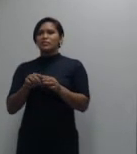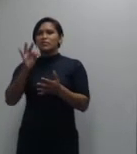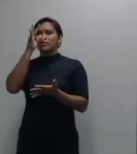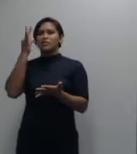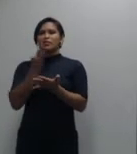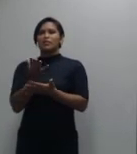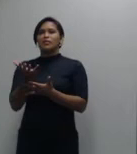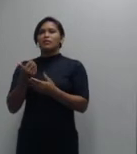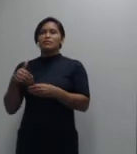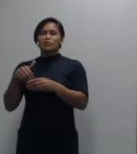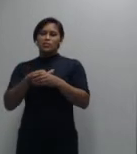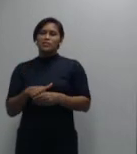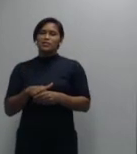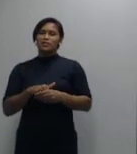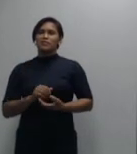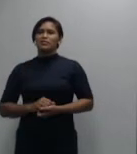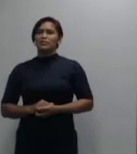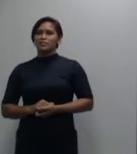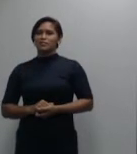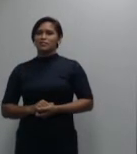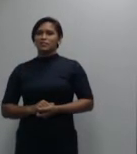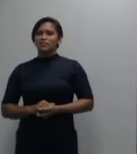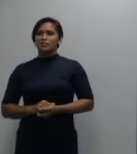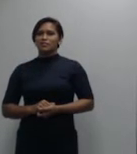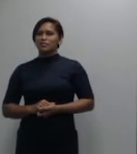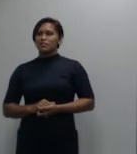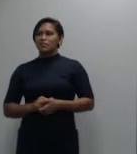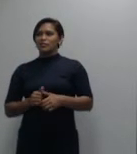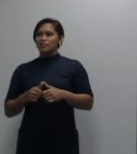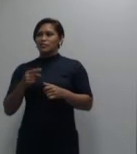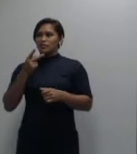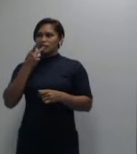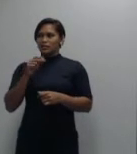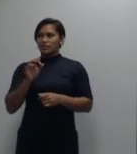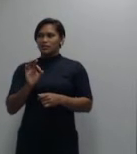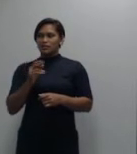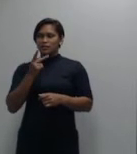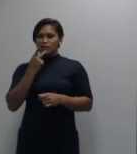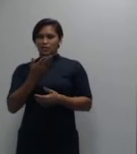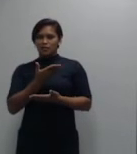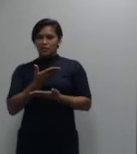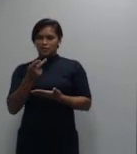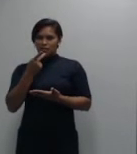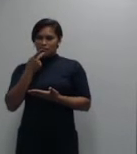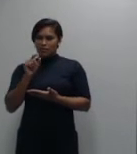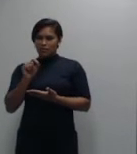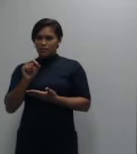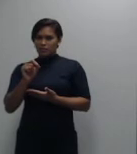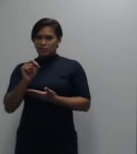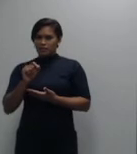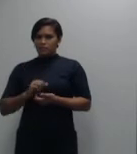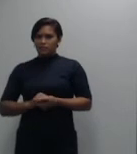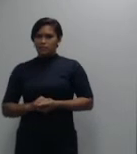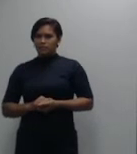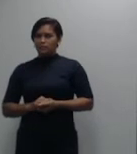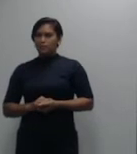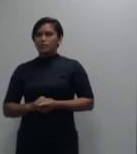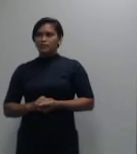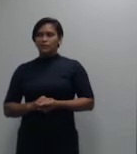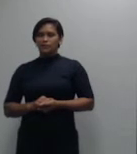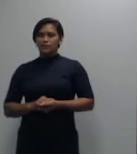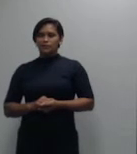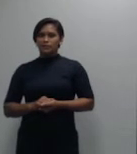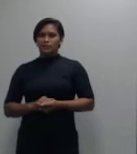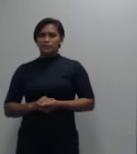boa tarde quero discutir sobre isso de mim sonoran assim já começa a